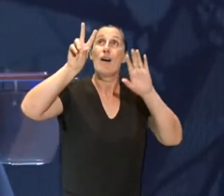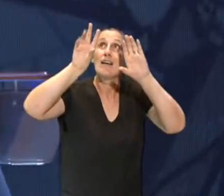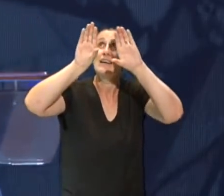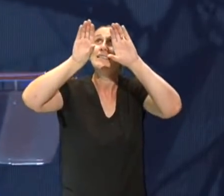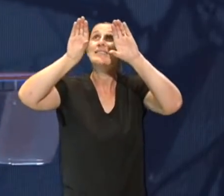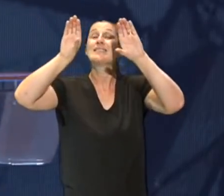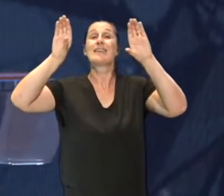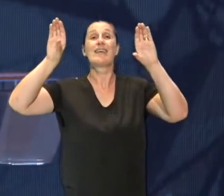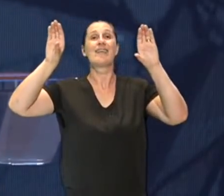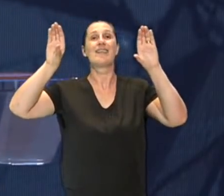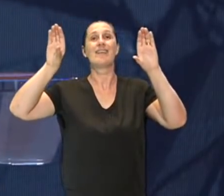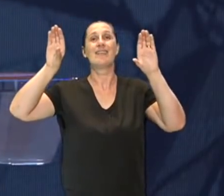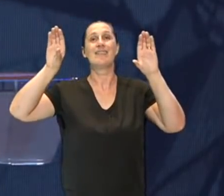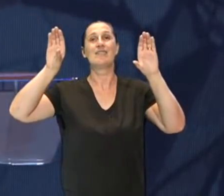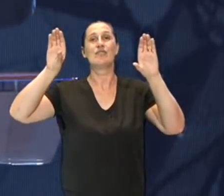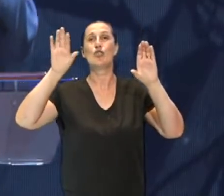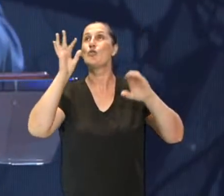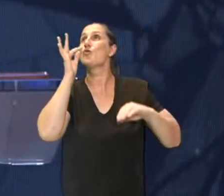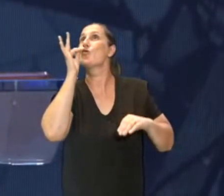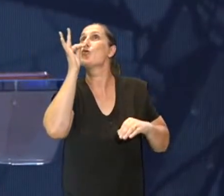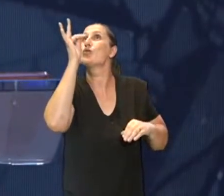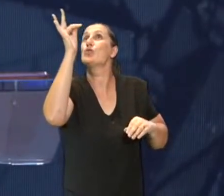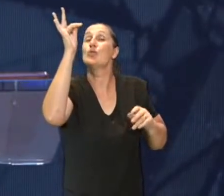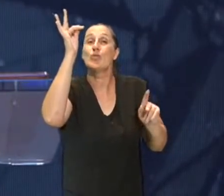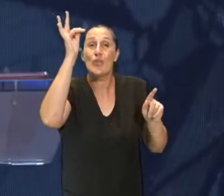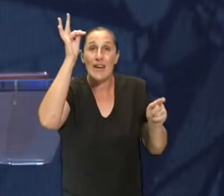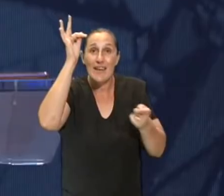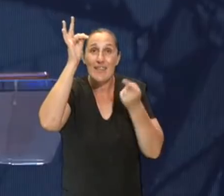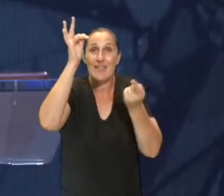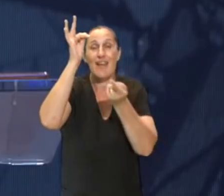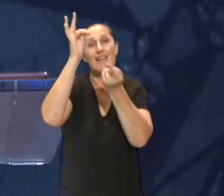o futuro, e o futuro eterno.